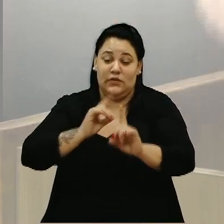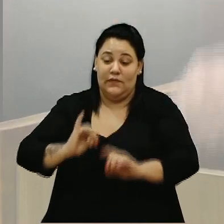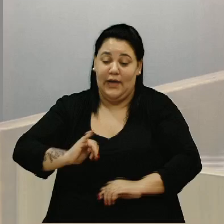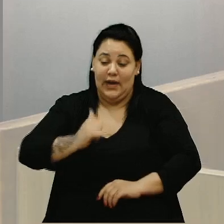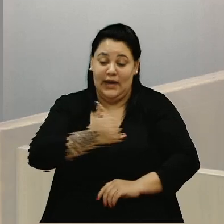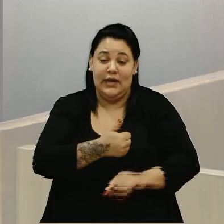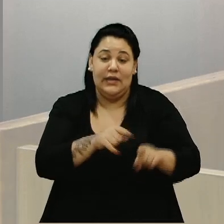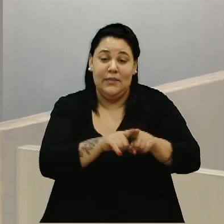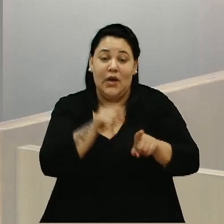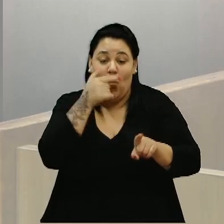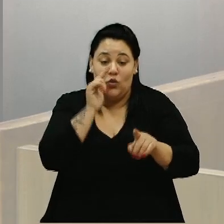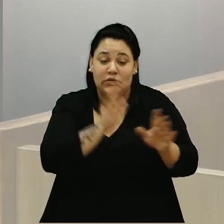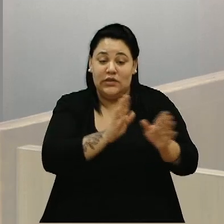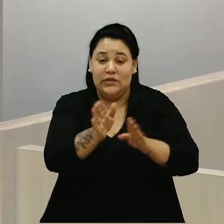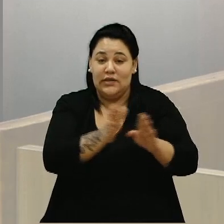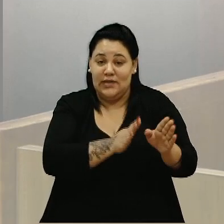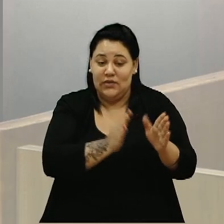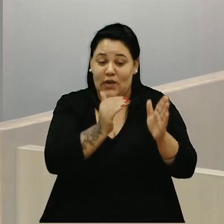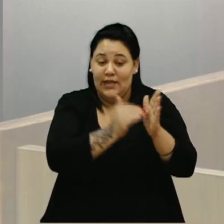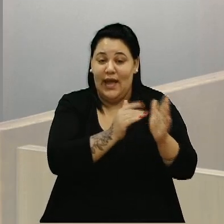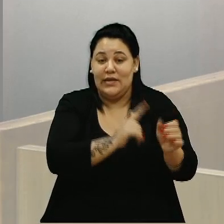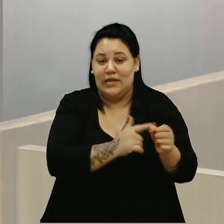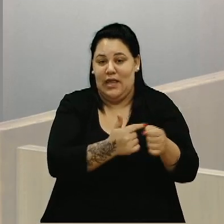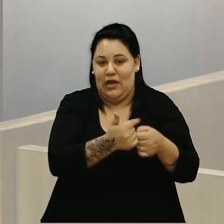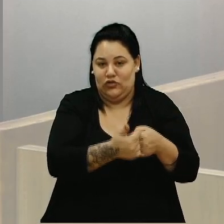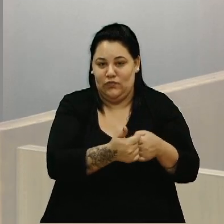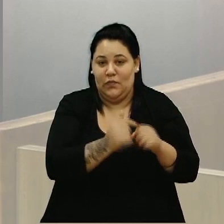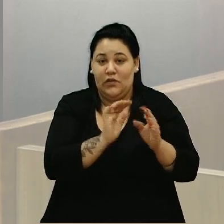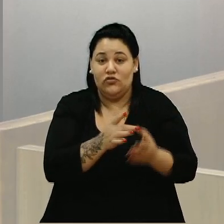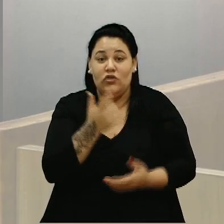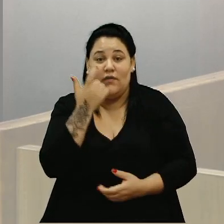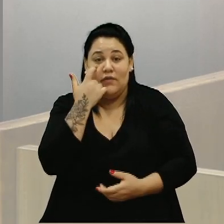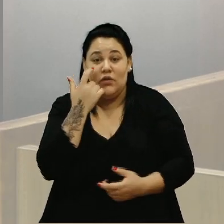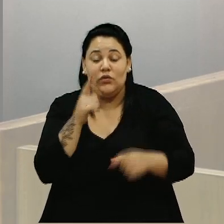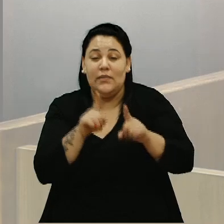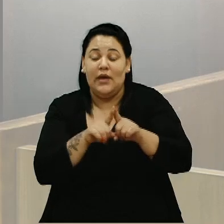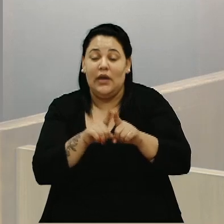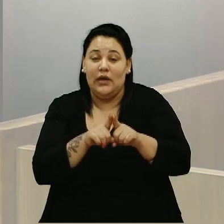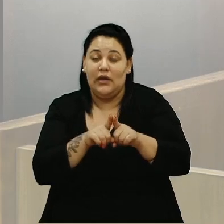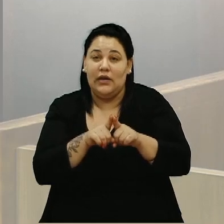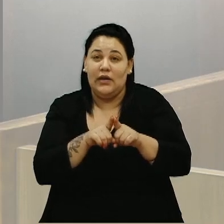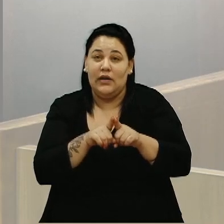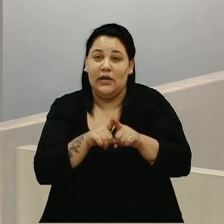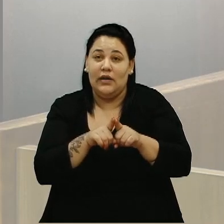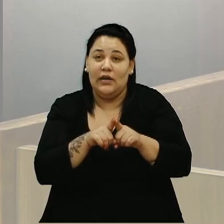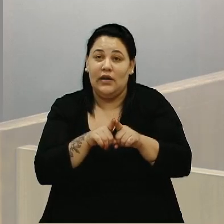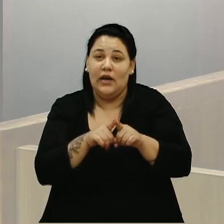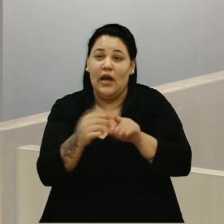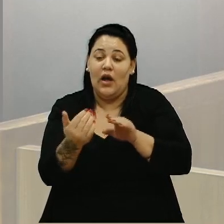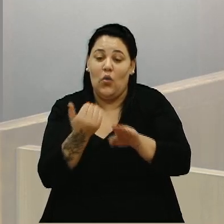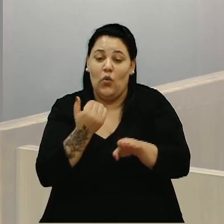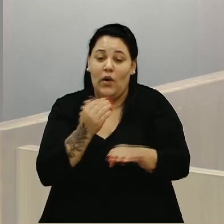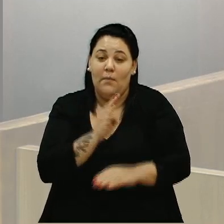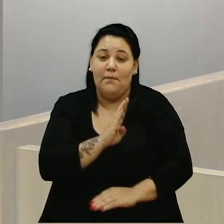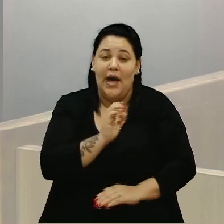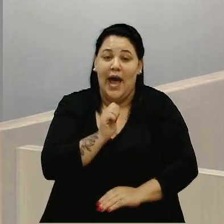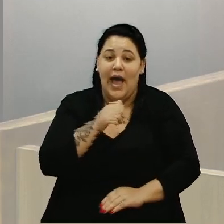tivessem acesso a essa cidade. Foi visto a via ali de